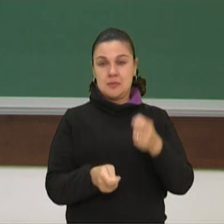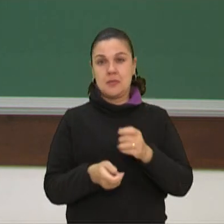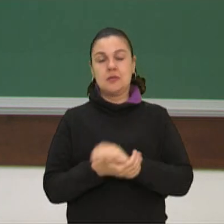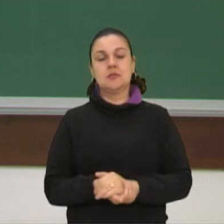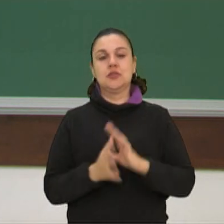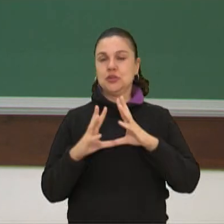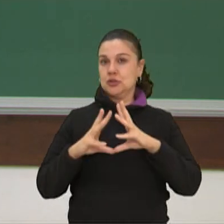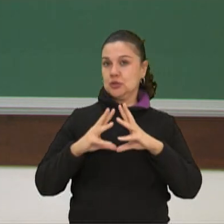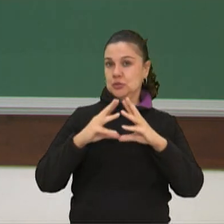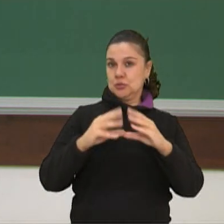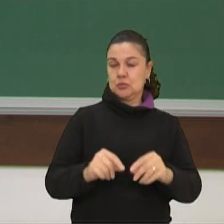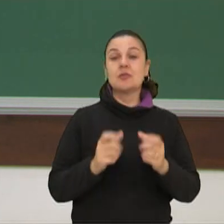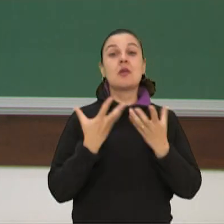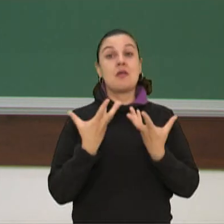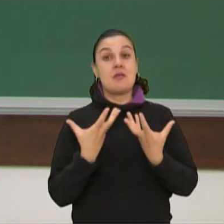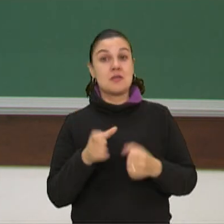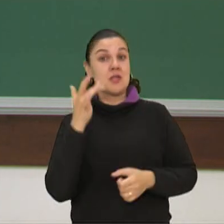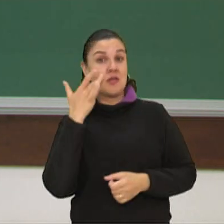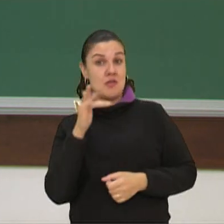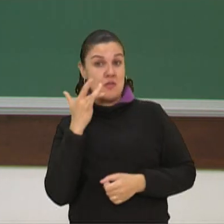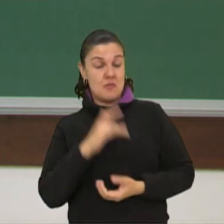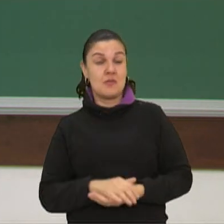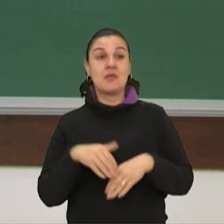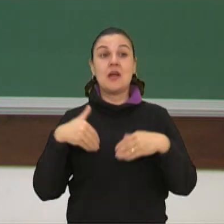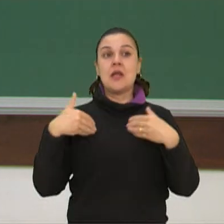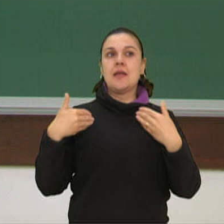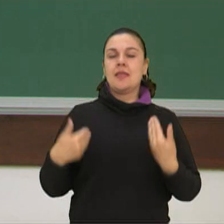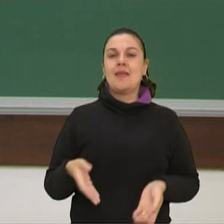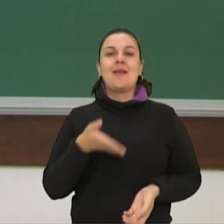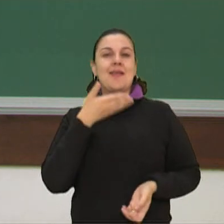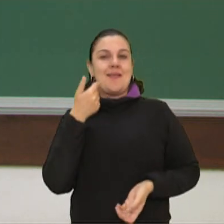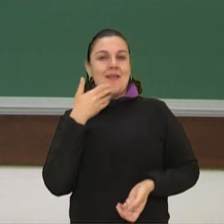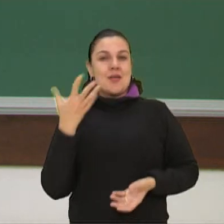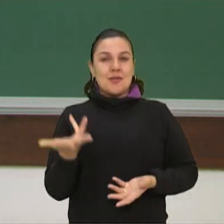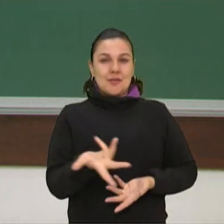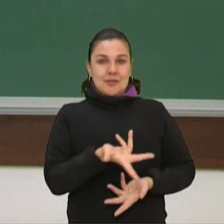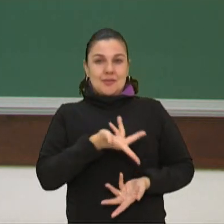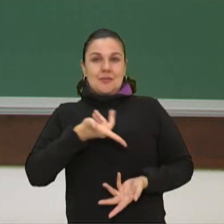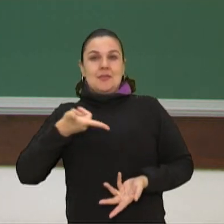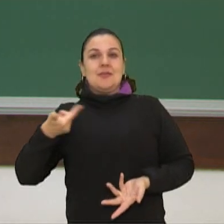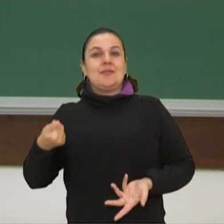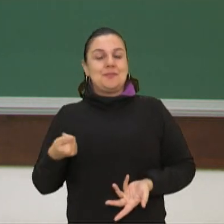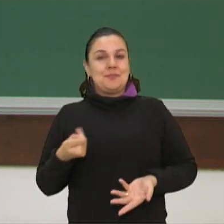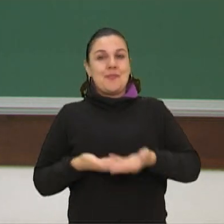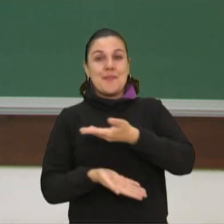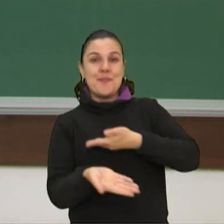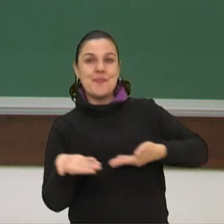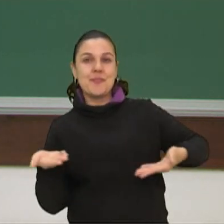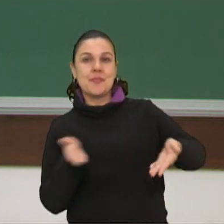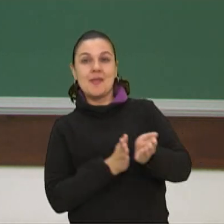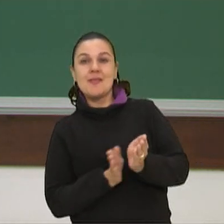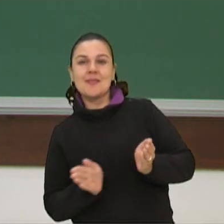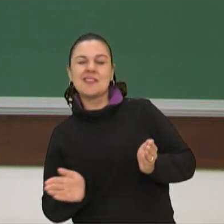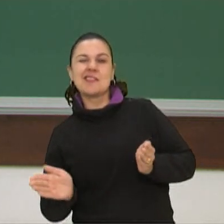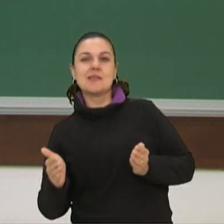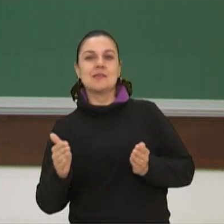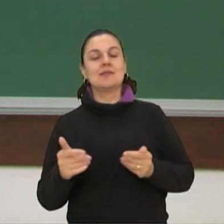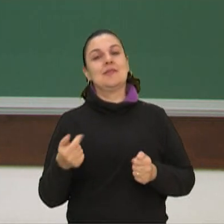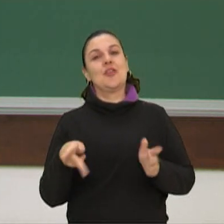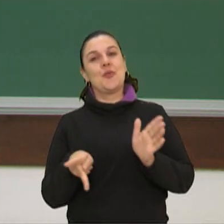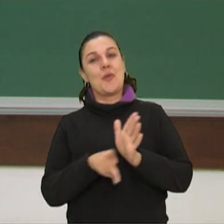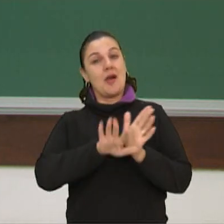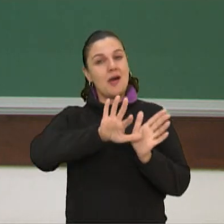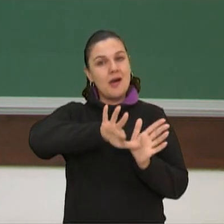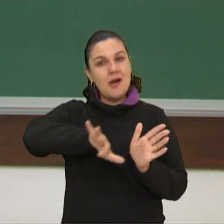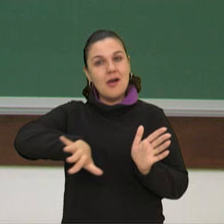Comércio em geral, qualquer lugar aceitava ouro. Então isso facilitava esse desvio, esse contrabando